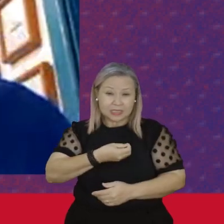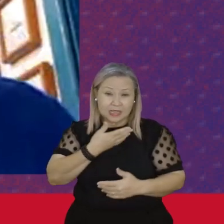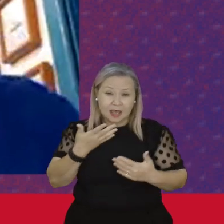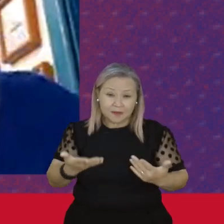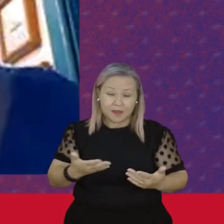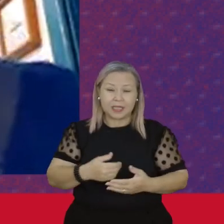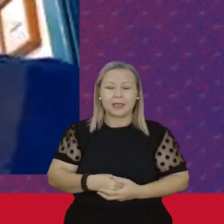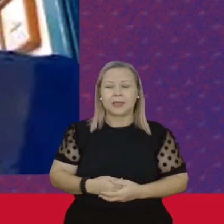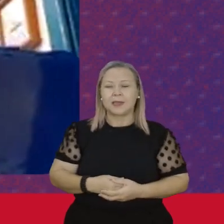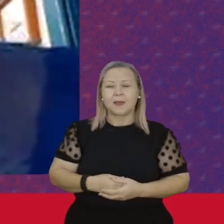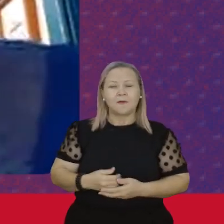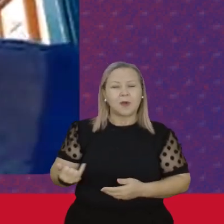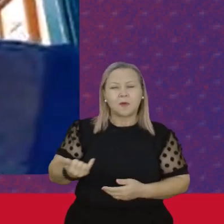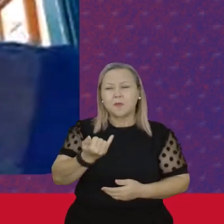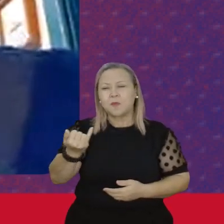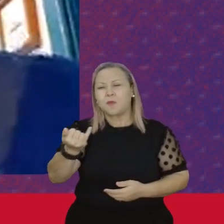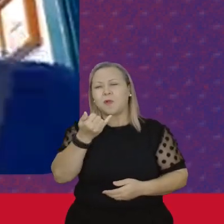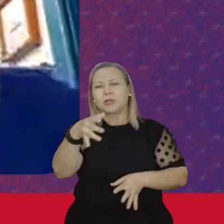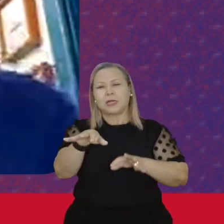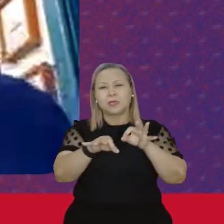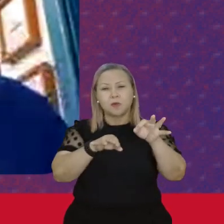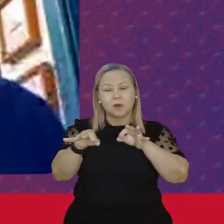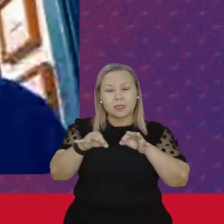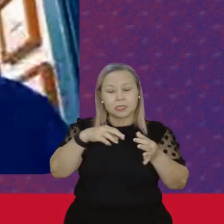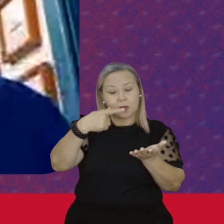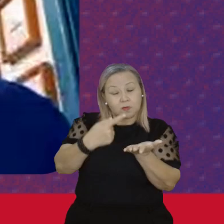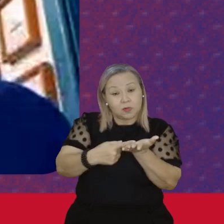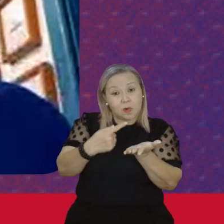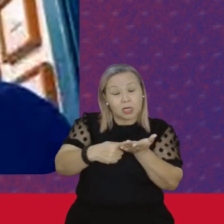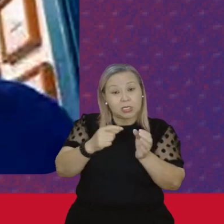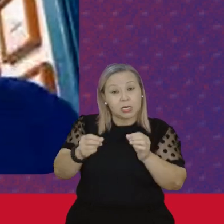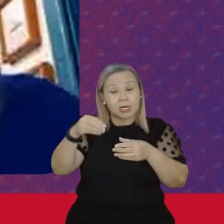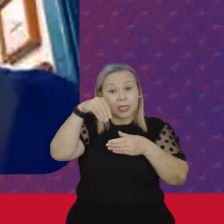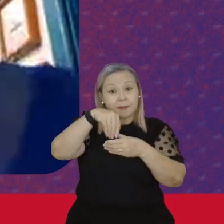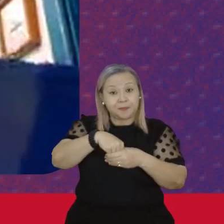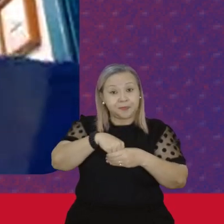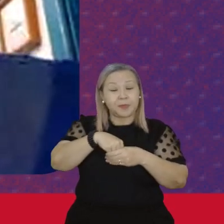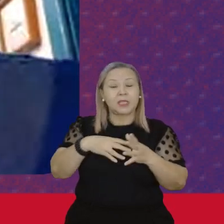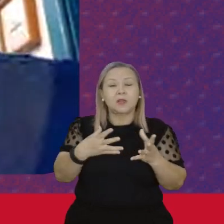uma grande construção de uma agenda que entrou